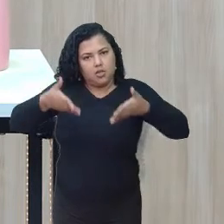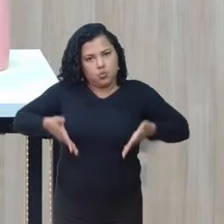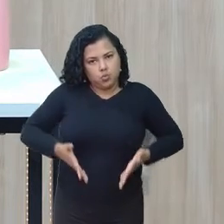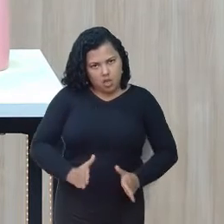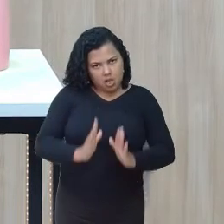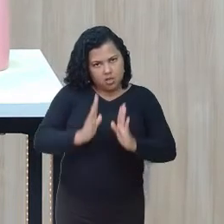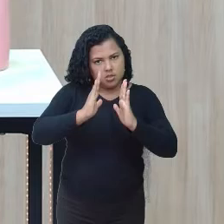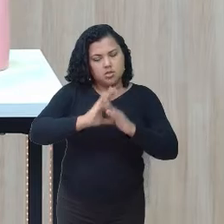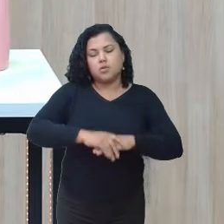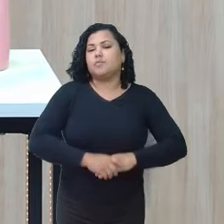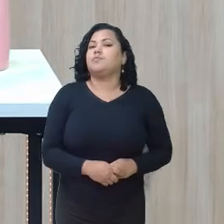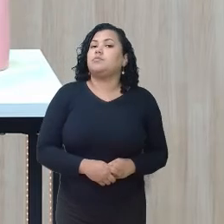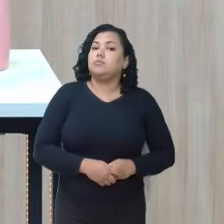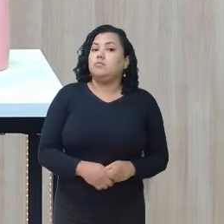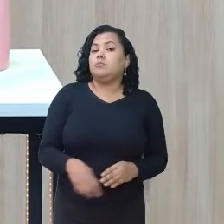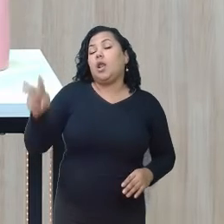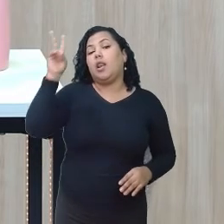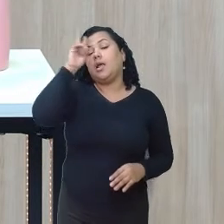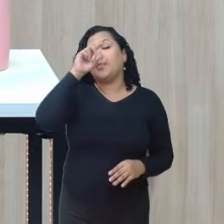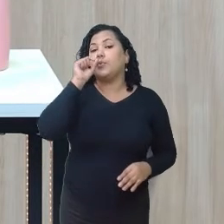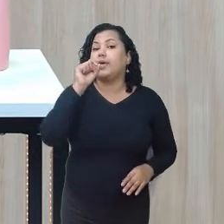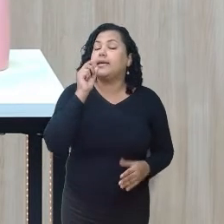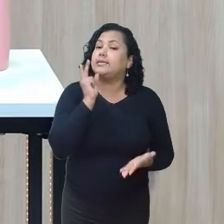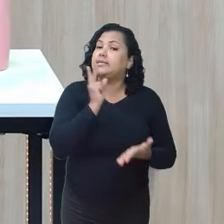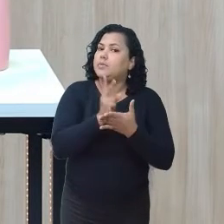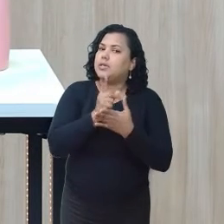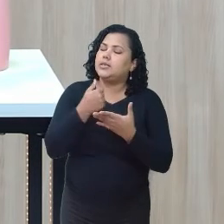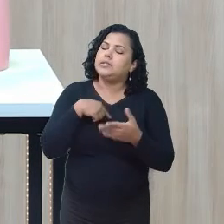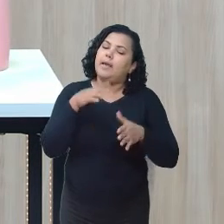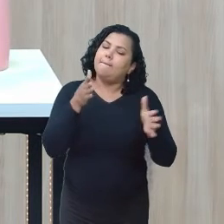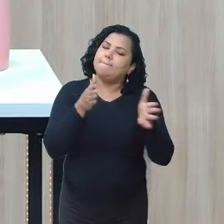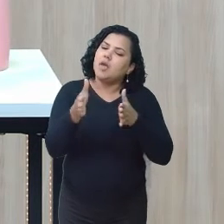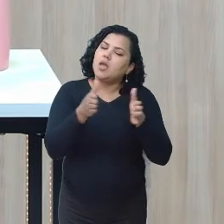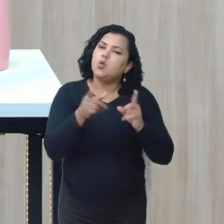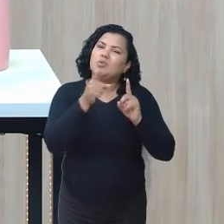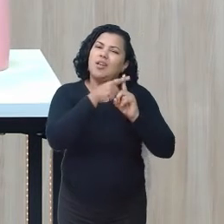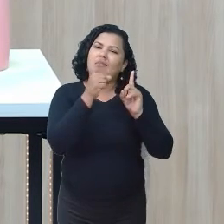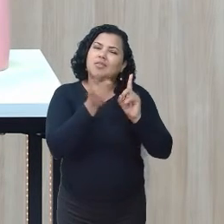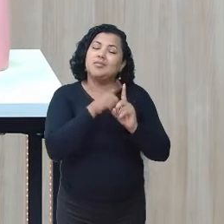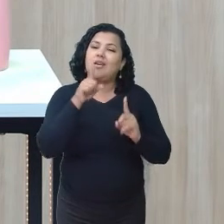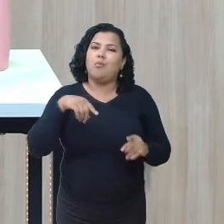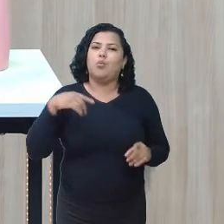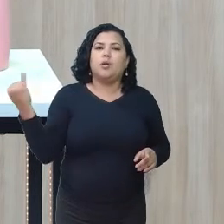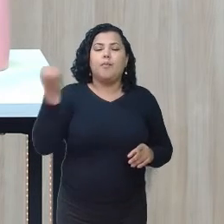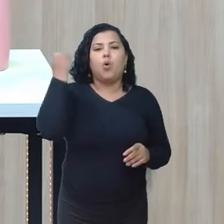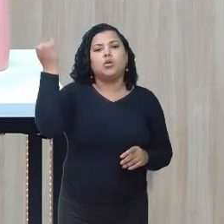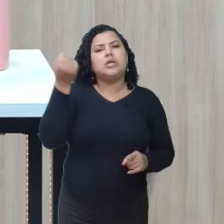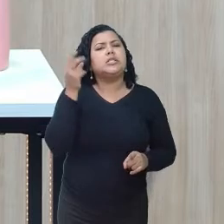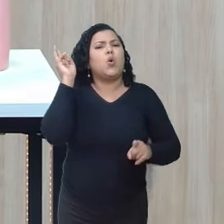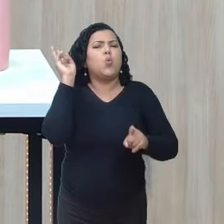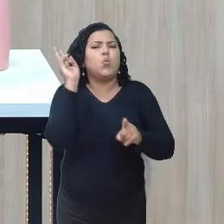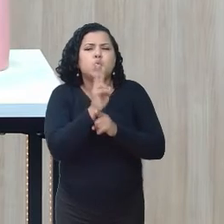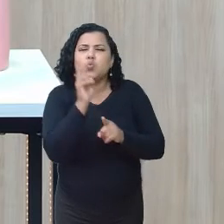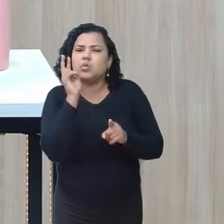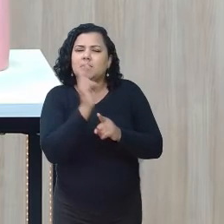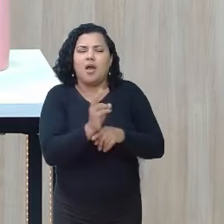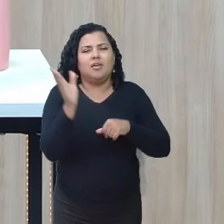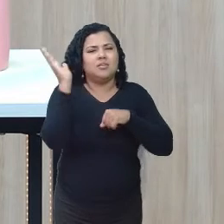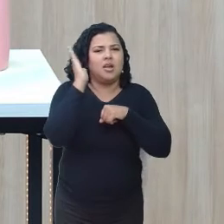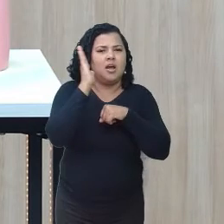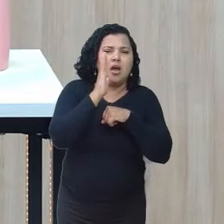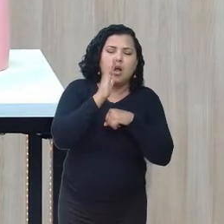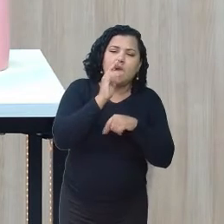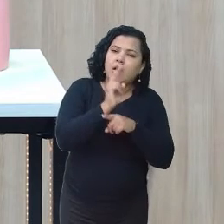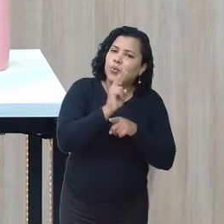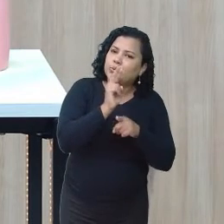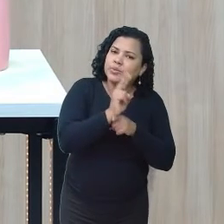nascimento. Lembrando sempre que esse período de gravidez da mulher é muito importante, que ela seja bem tratada, que ela seja